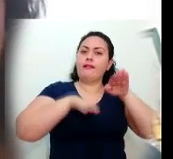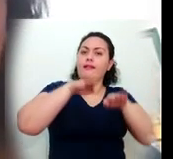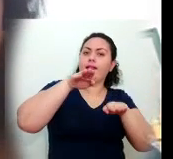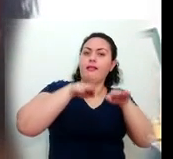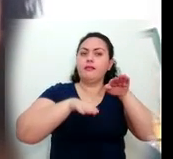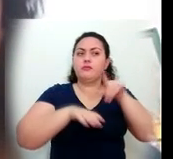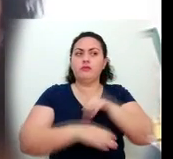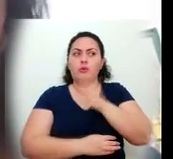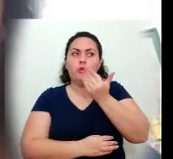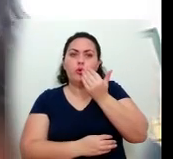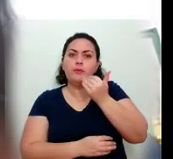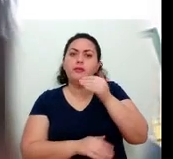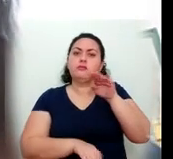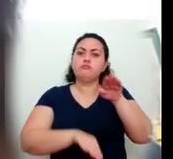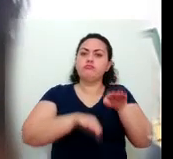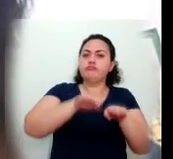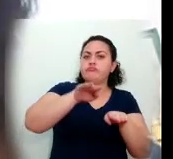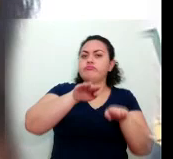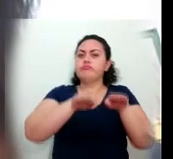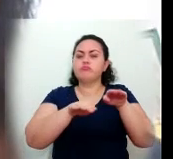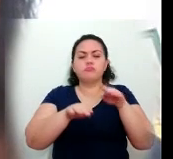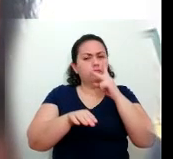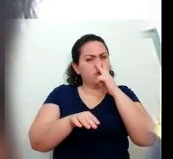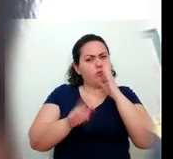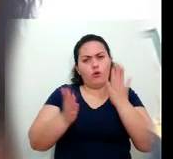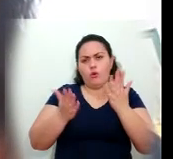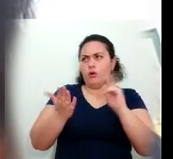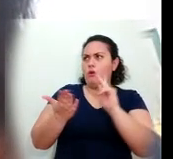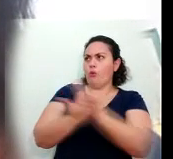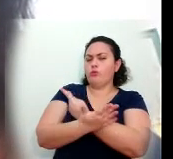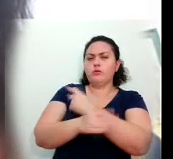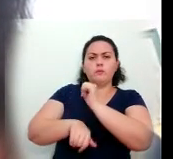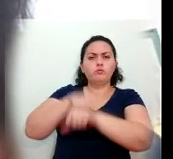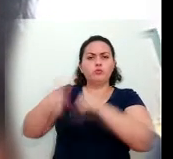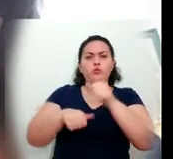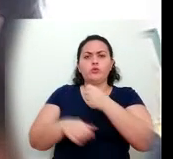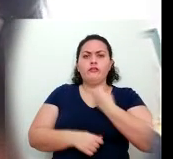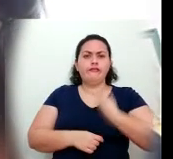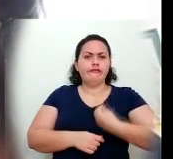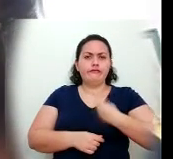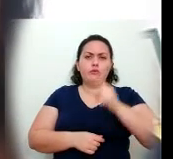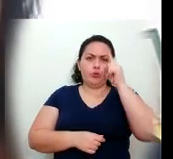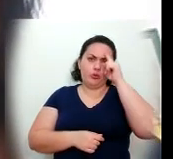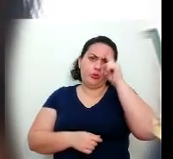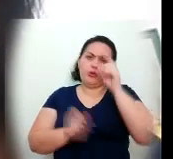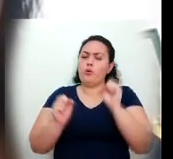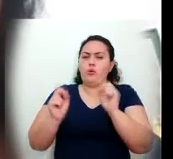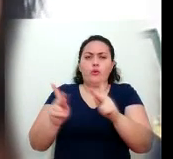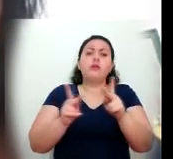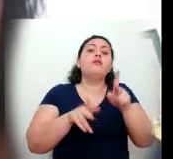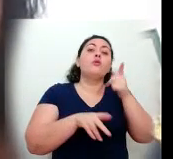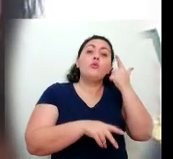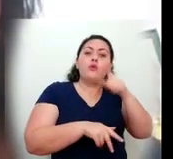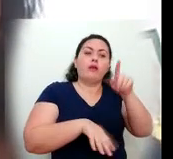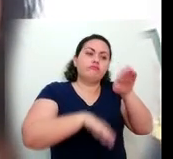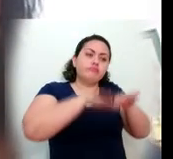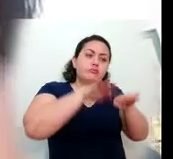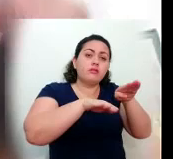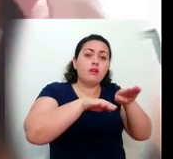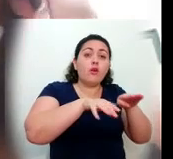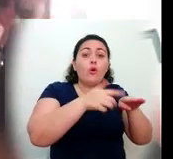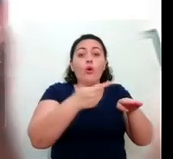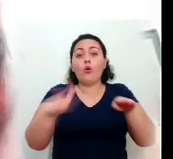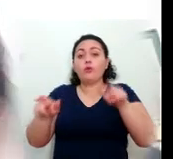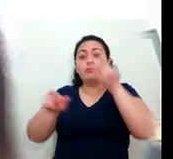nessa alimentação mesmo diante dessa mudança de rotina toda. E outras pessoas vão ter um pouco mais de dificuldade. Isso